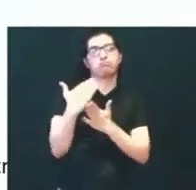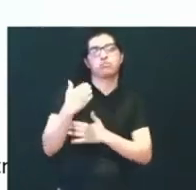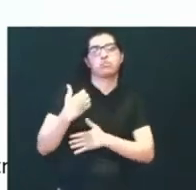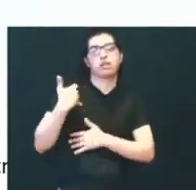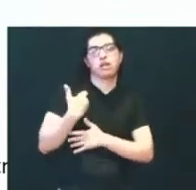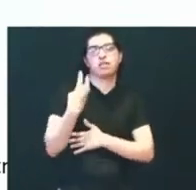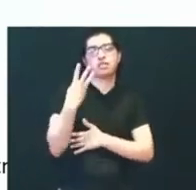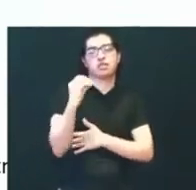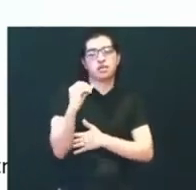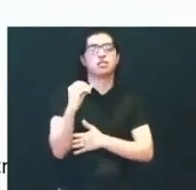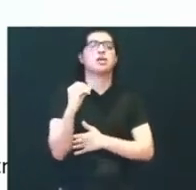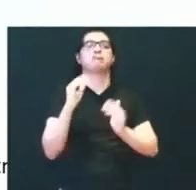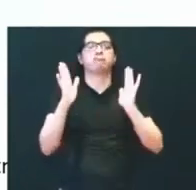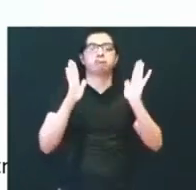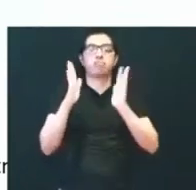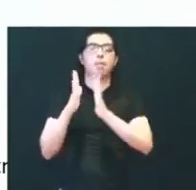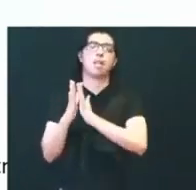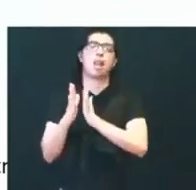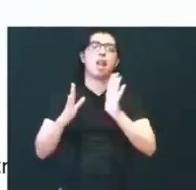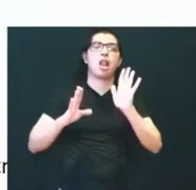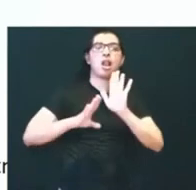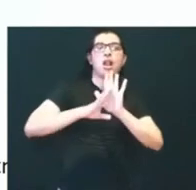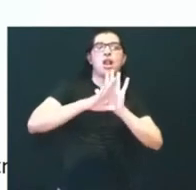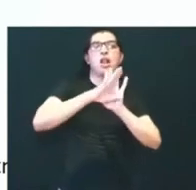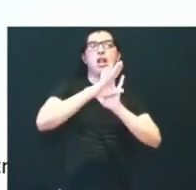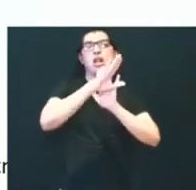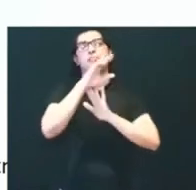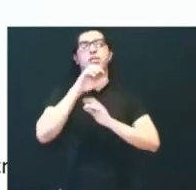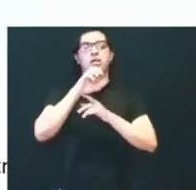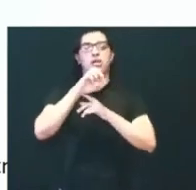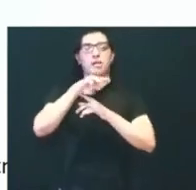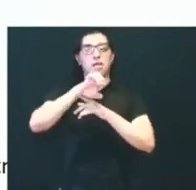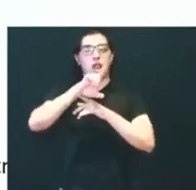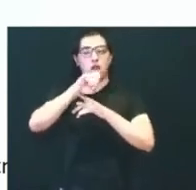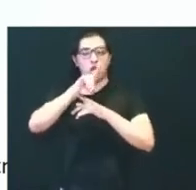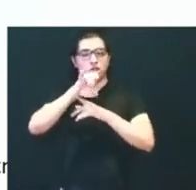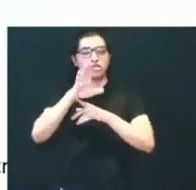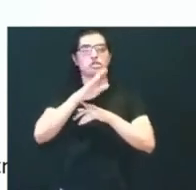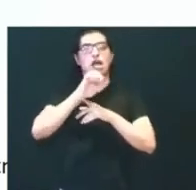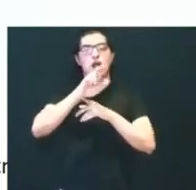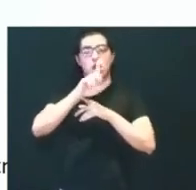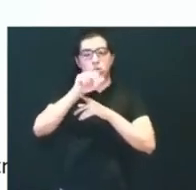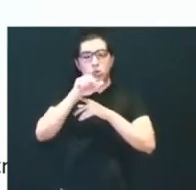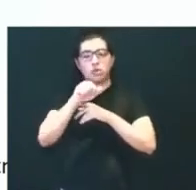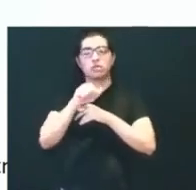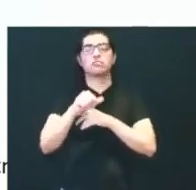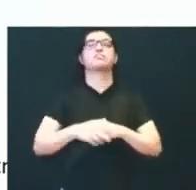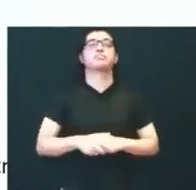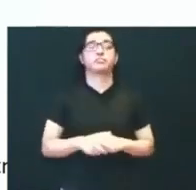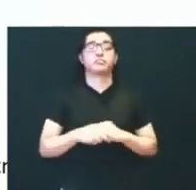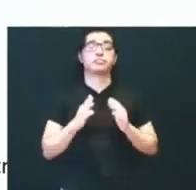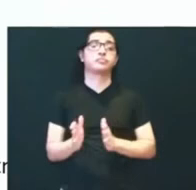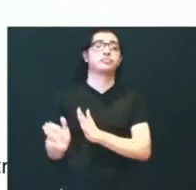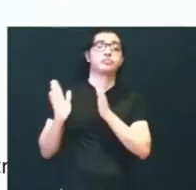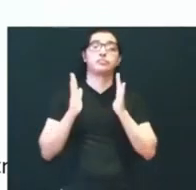anos. Então, começam a aparecer os casos de leucemias mieloides agudas. A partir da 5ª,